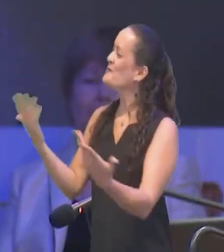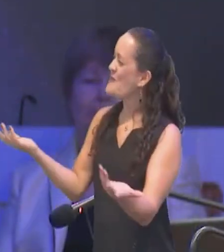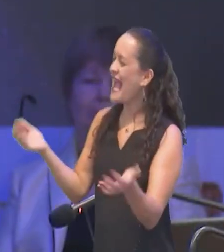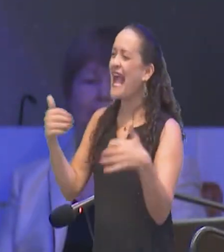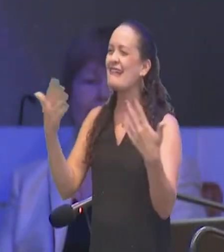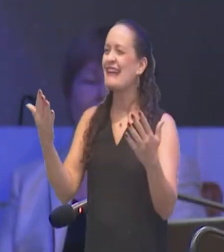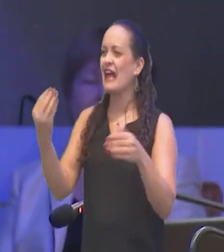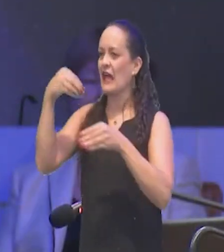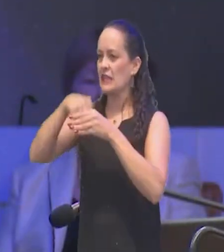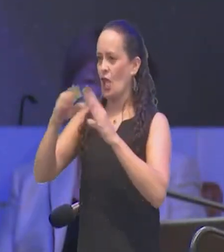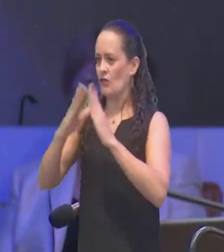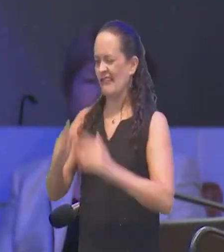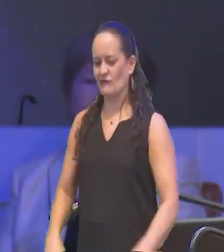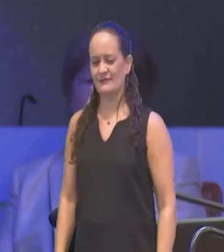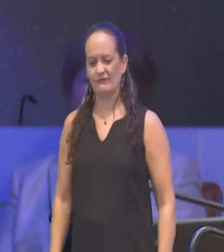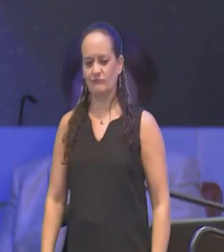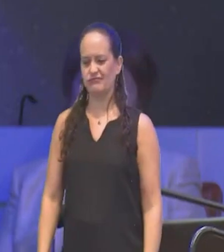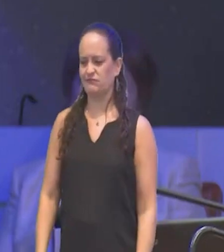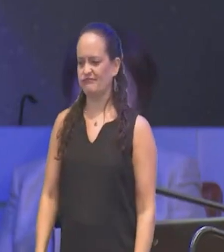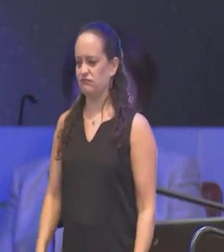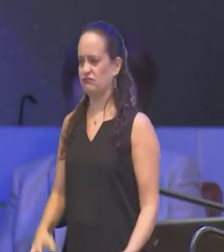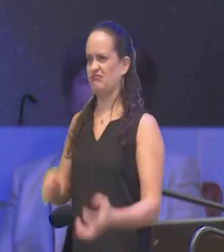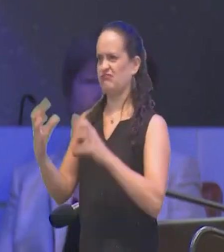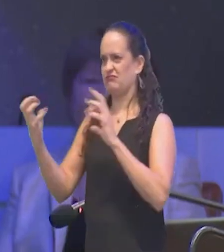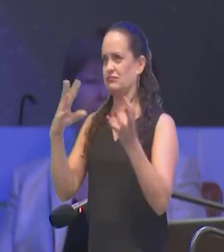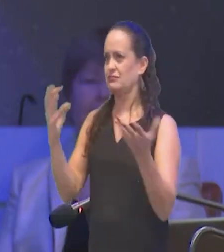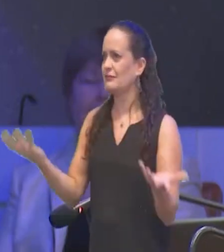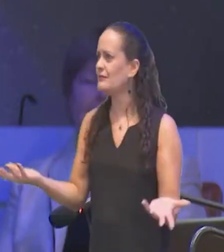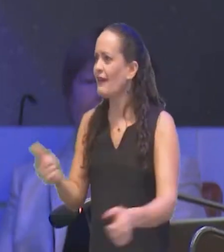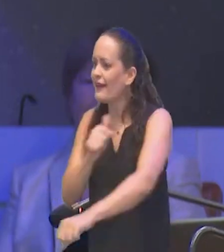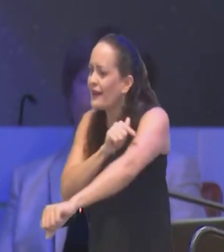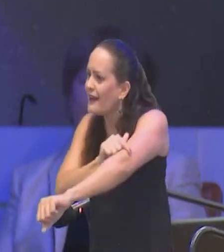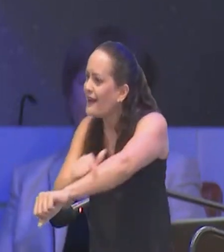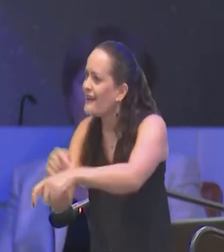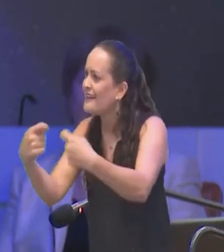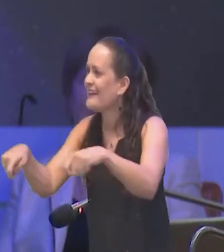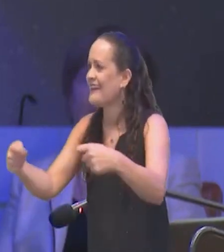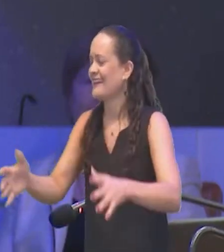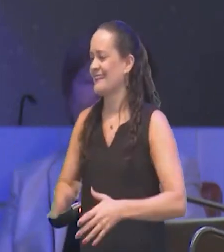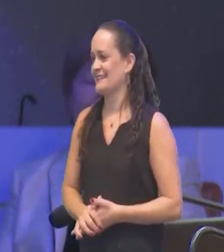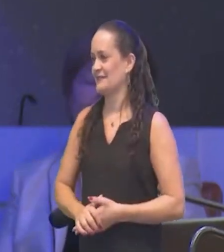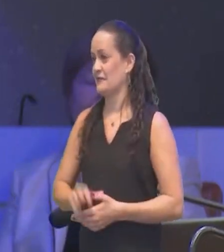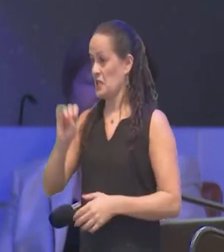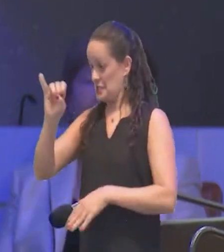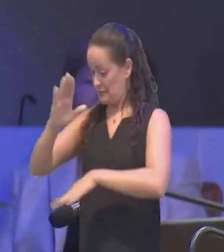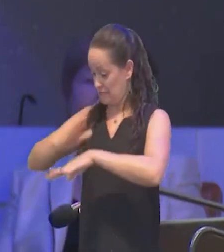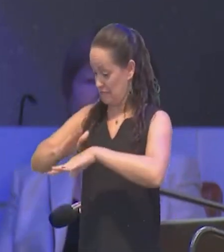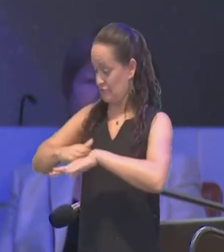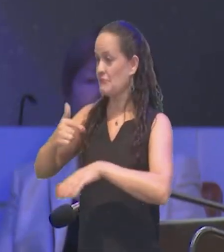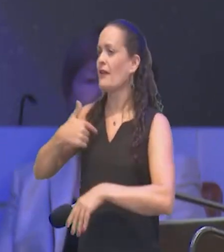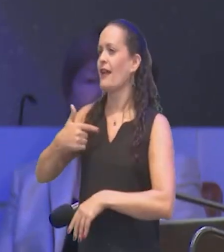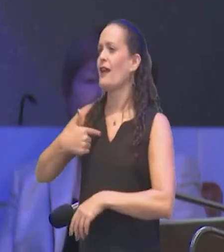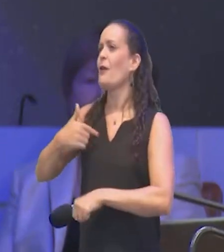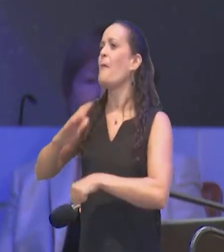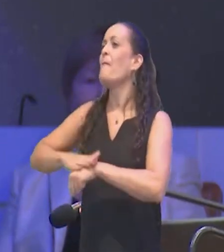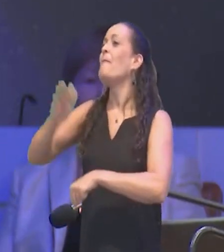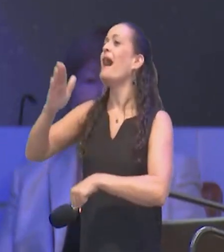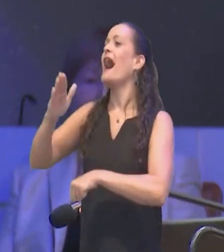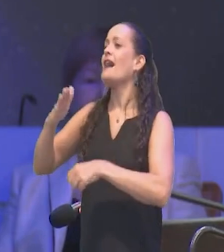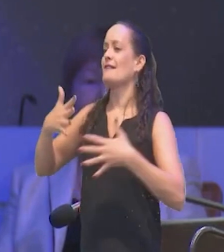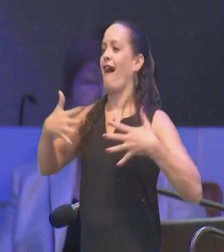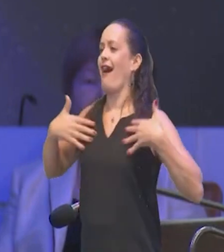de casa. 8, se depender de mim, serei uma pessoa mais alegre e festiva na minha